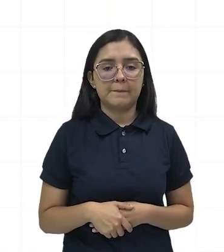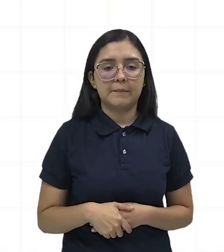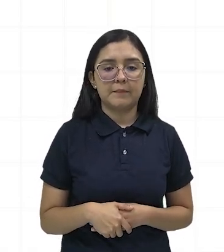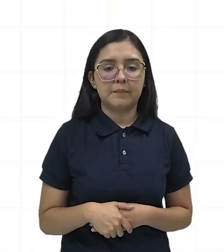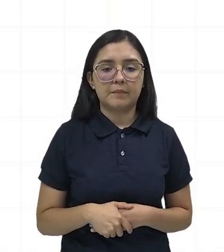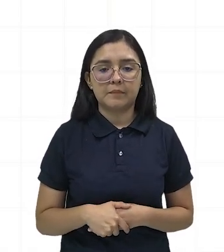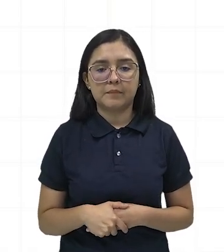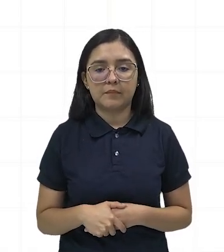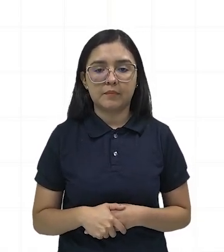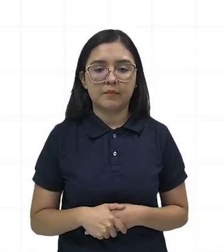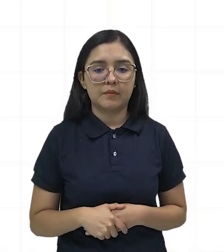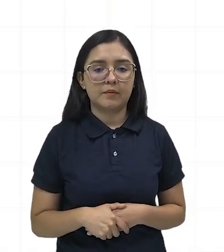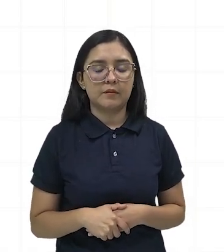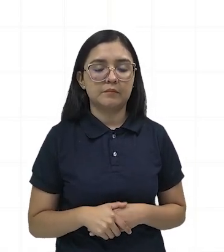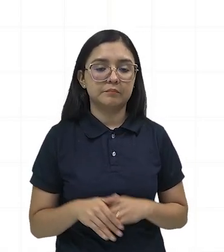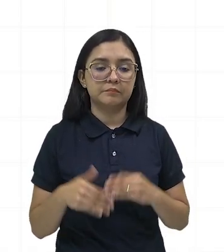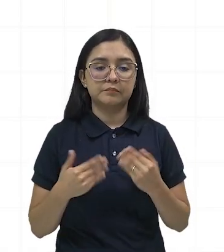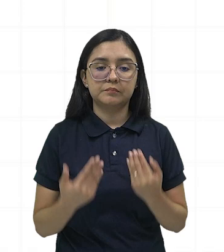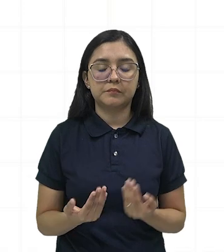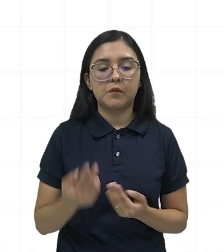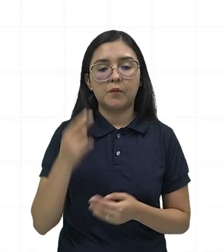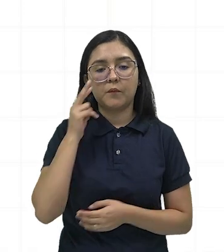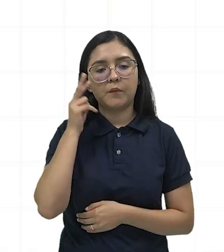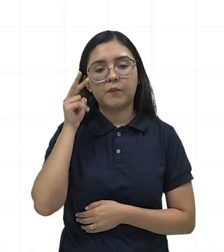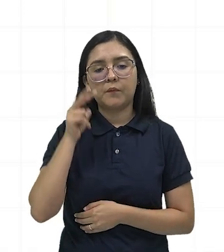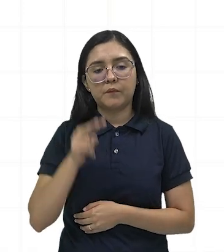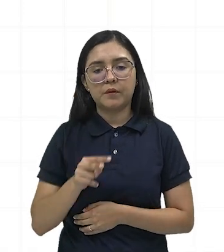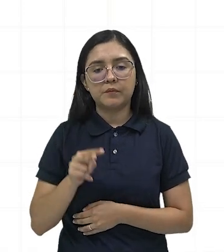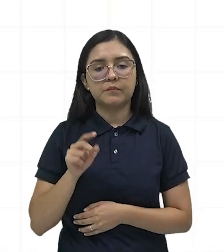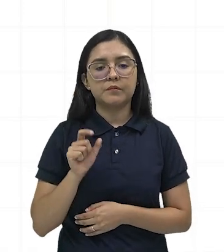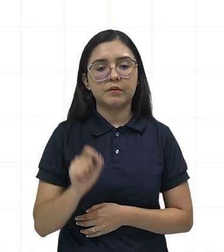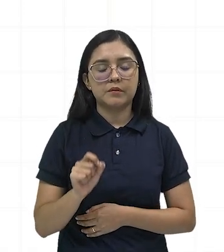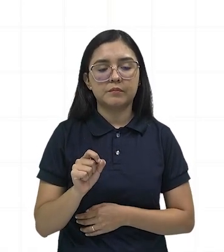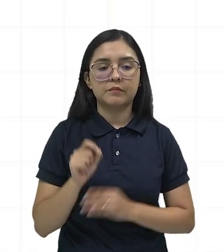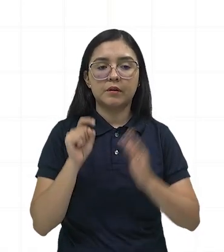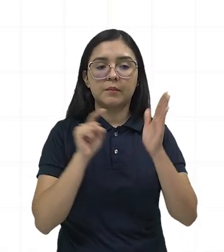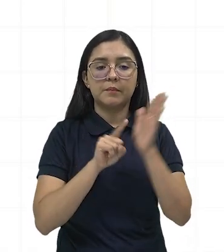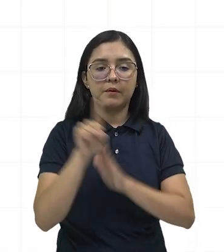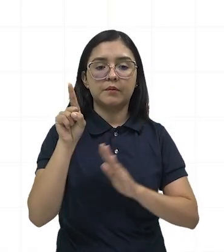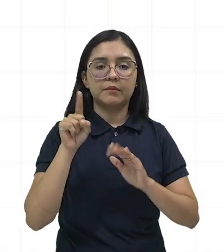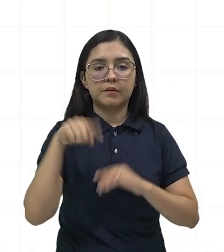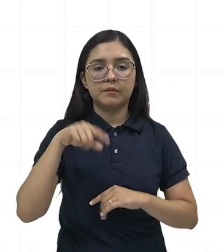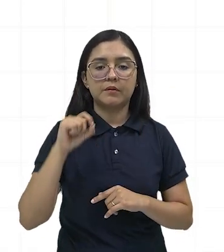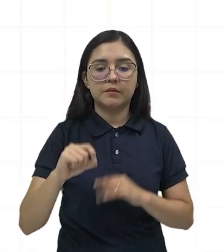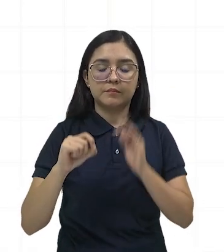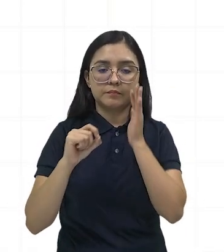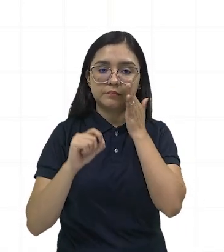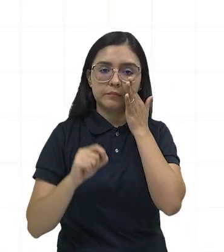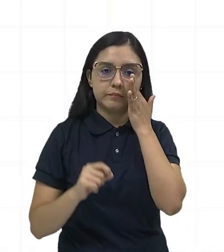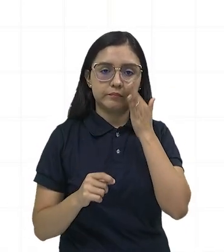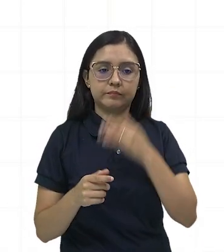Olhando aqui, o que eu posso dizer, né? Porque a pergunta é a seguinte,